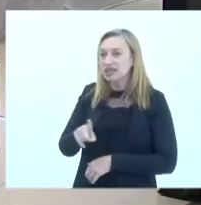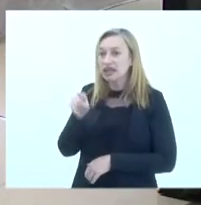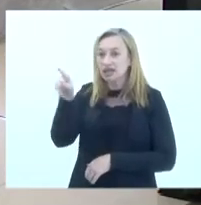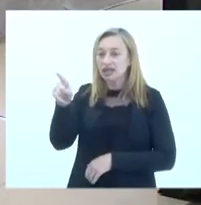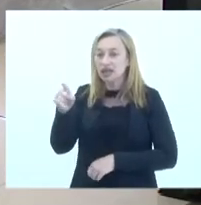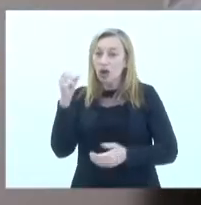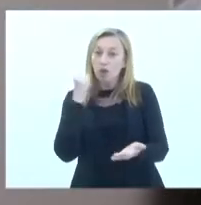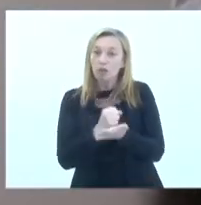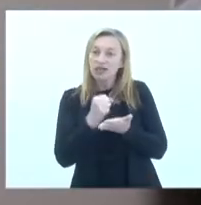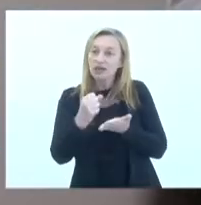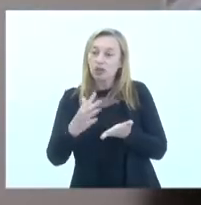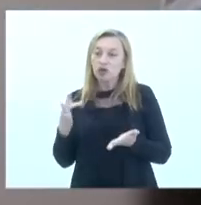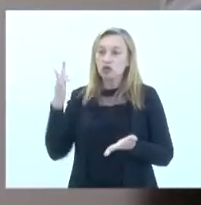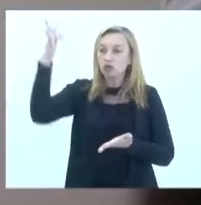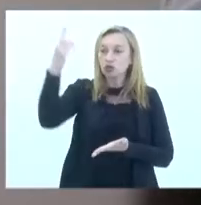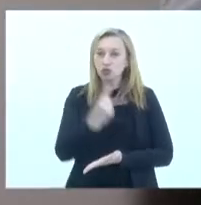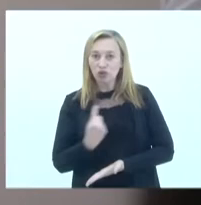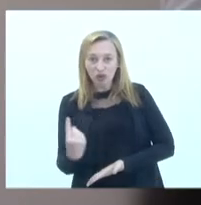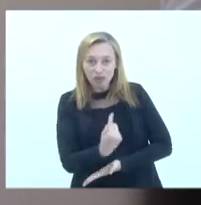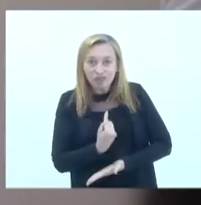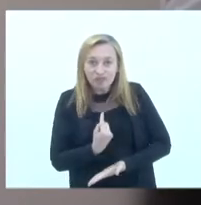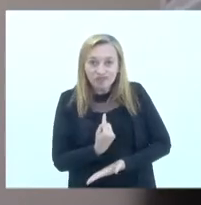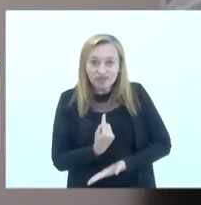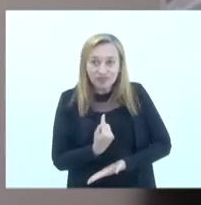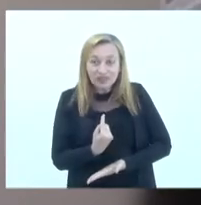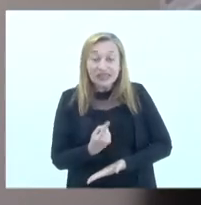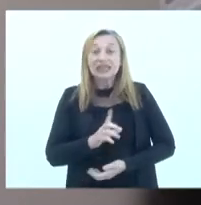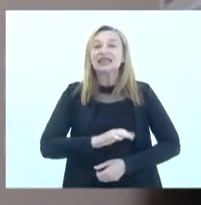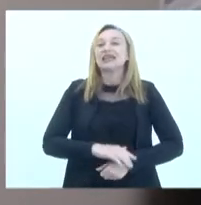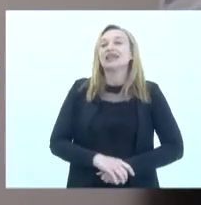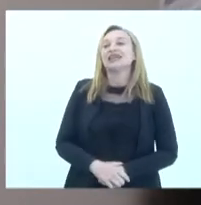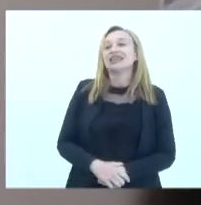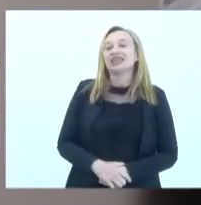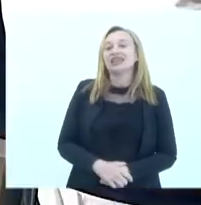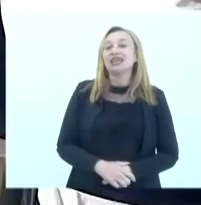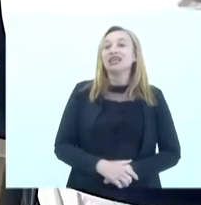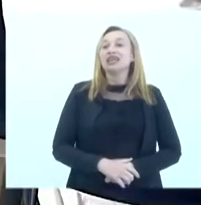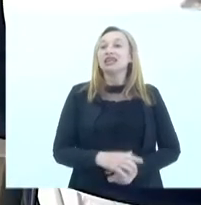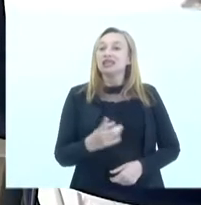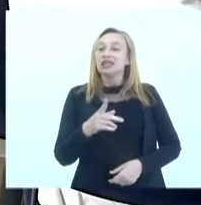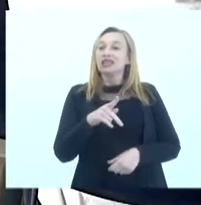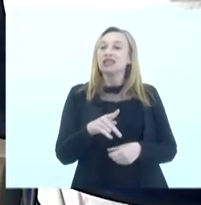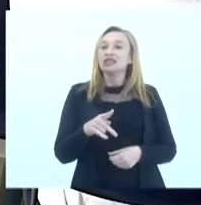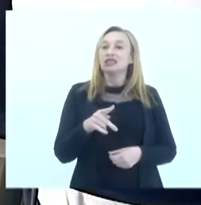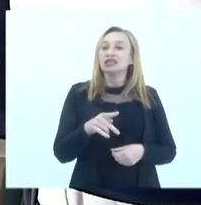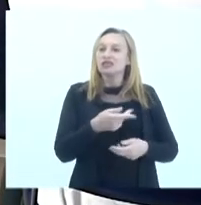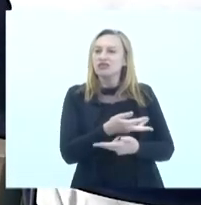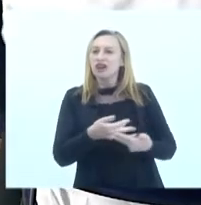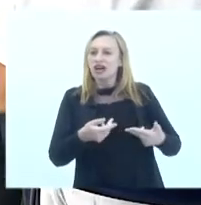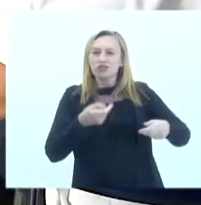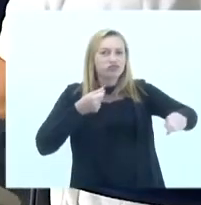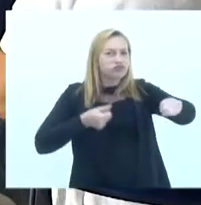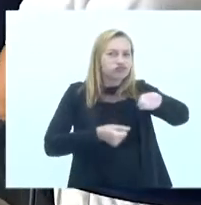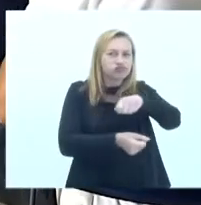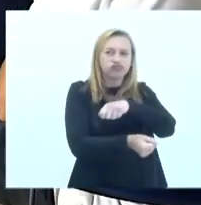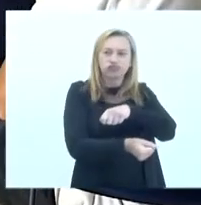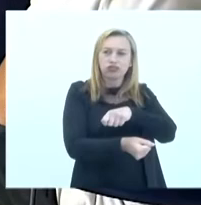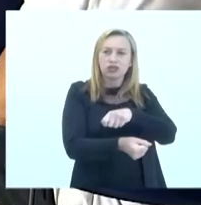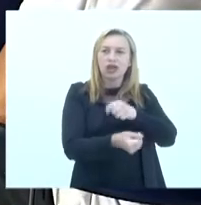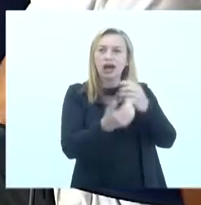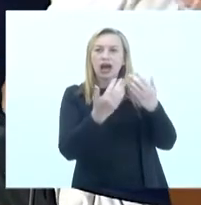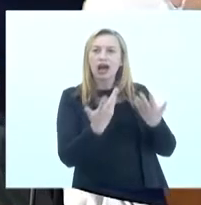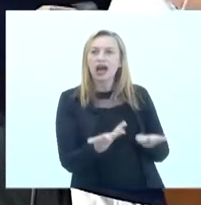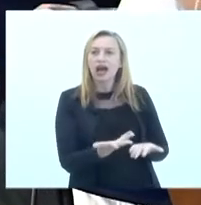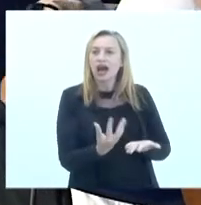passaporte para o nosso futuro. E nesse rol de investimentos, a